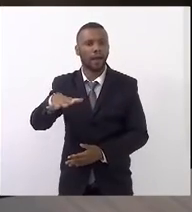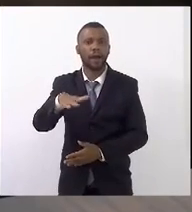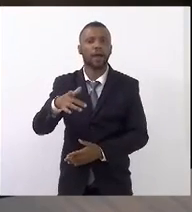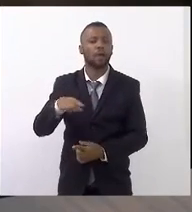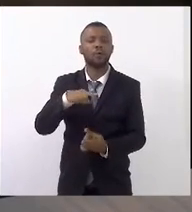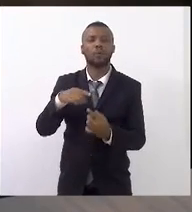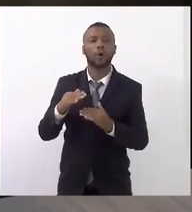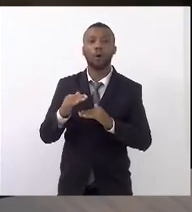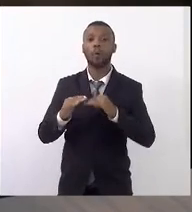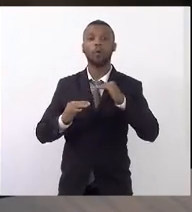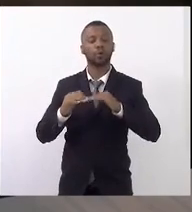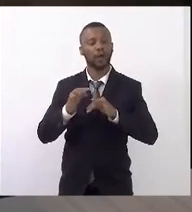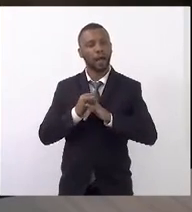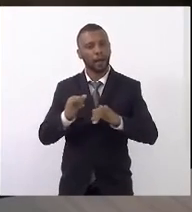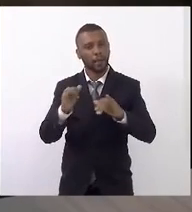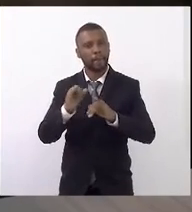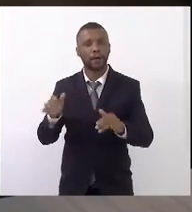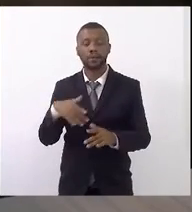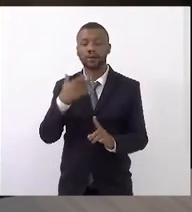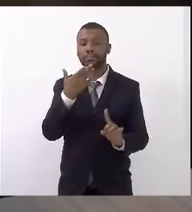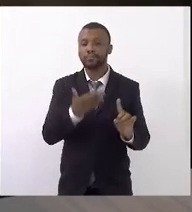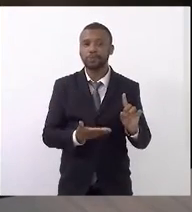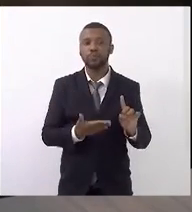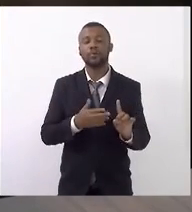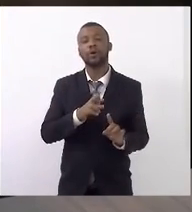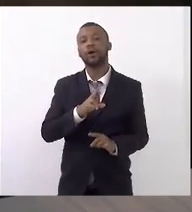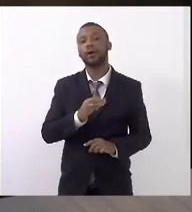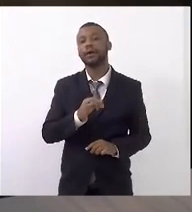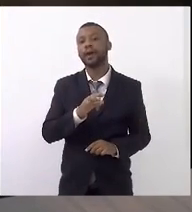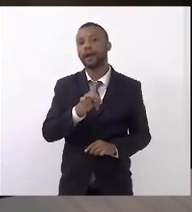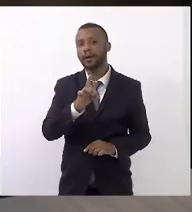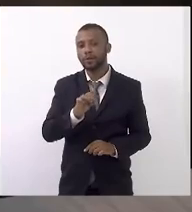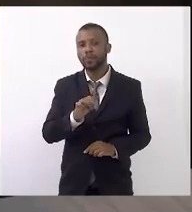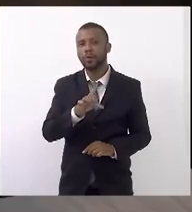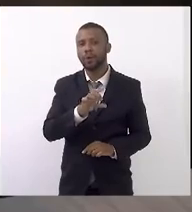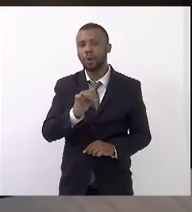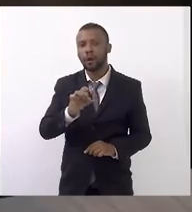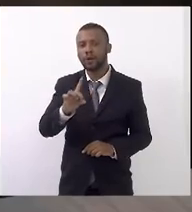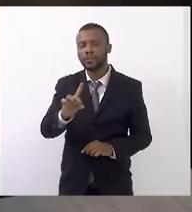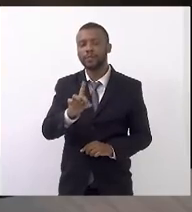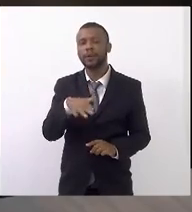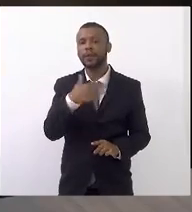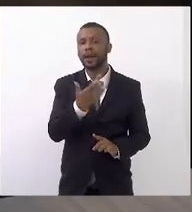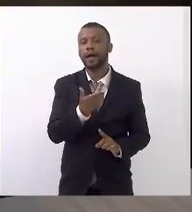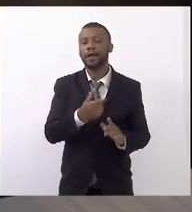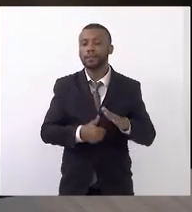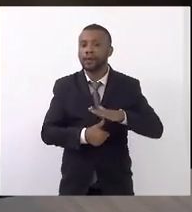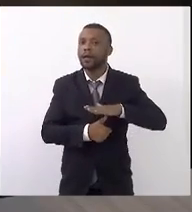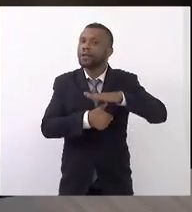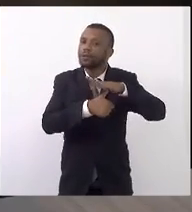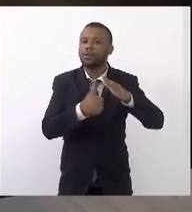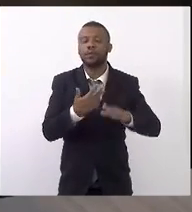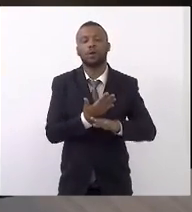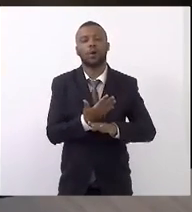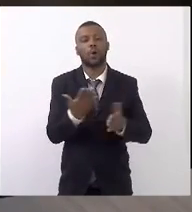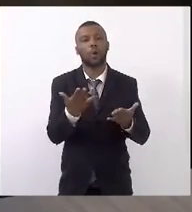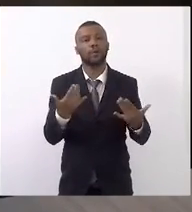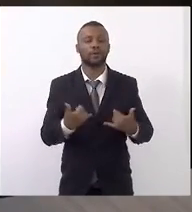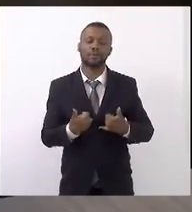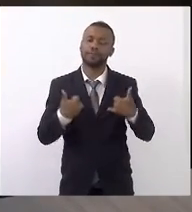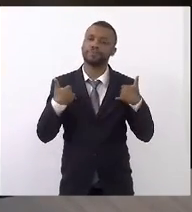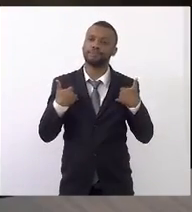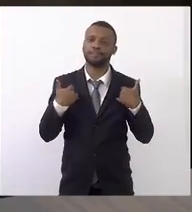a campanha e colocaram o reitor Ricardo Lodge lá. E hoje a gente tem a honra e a gratidão de ser uma